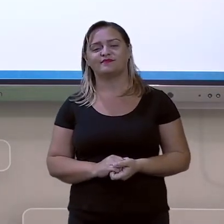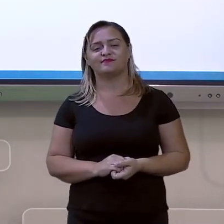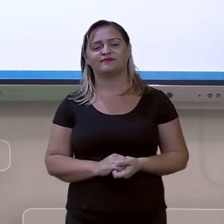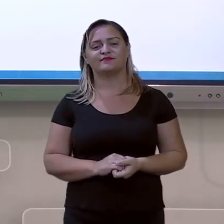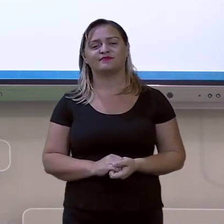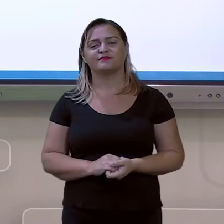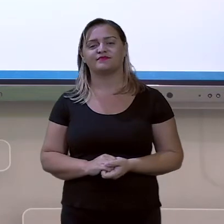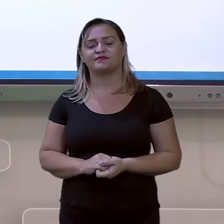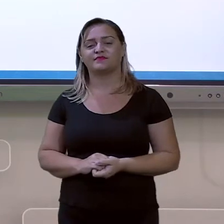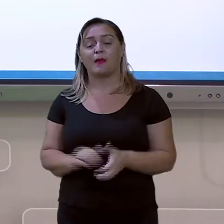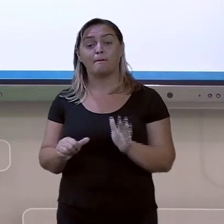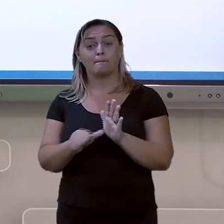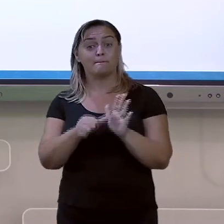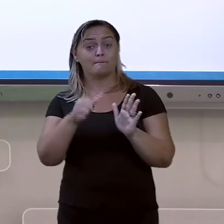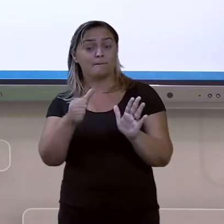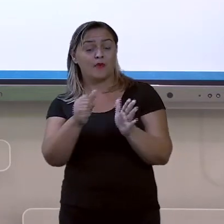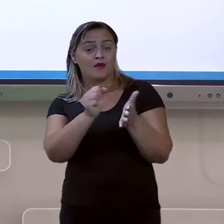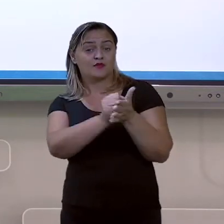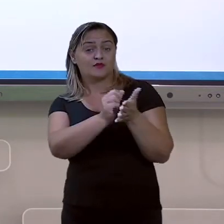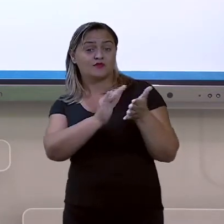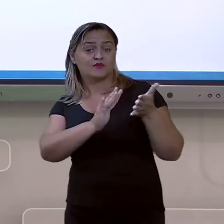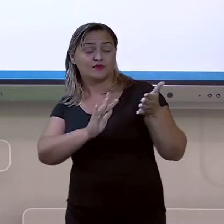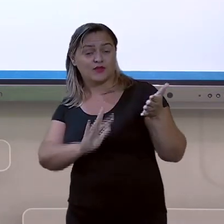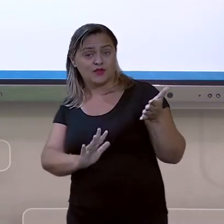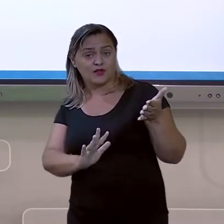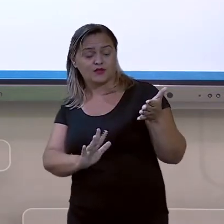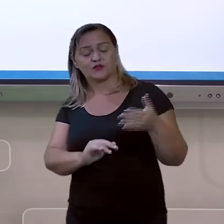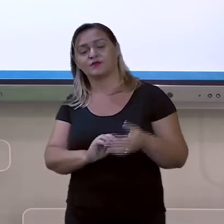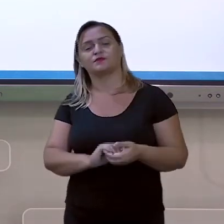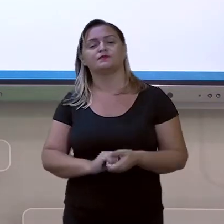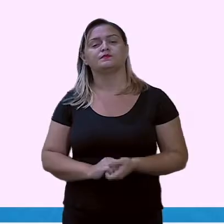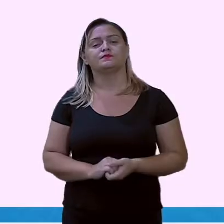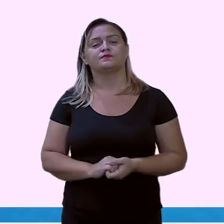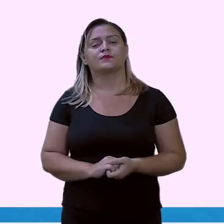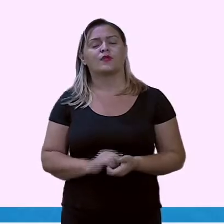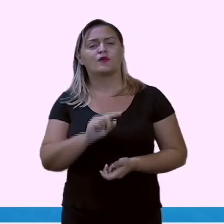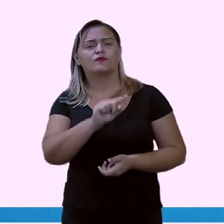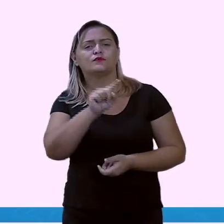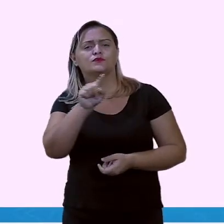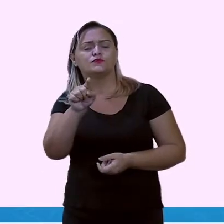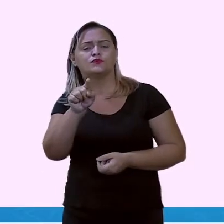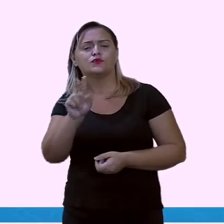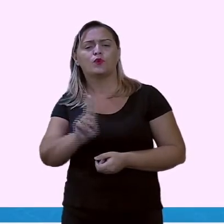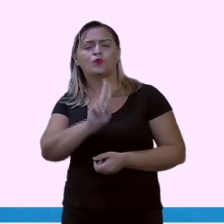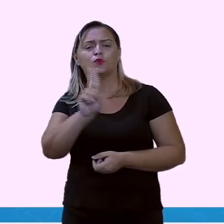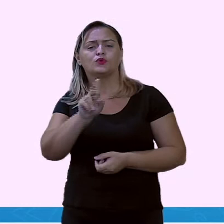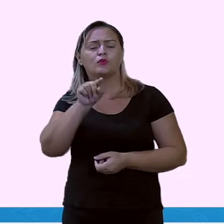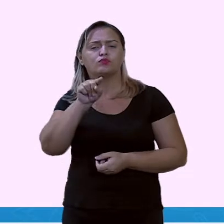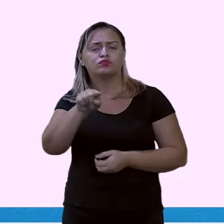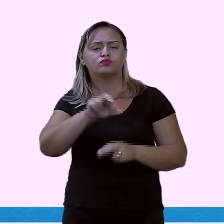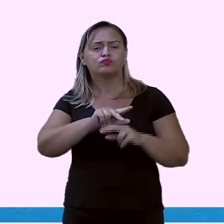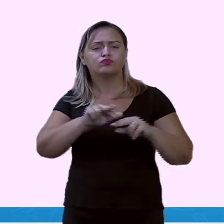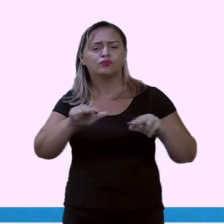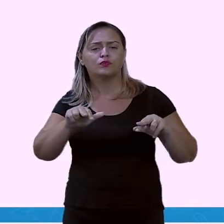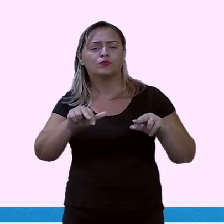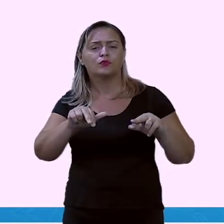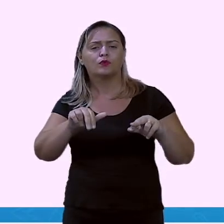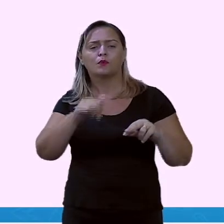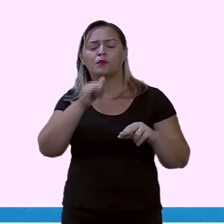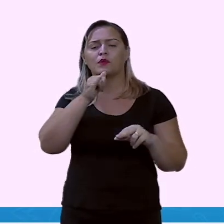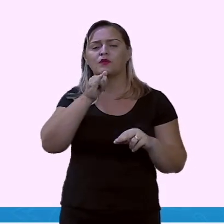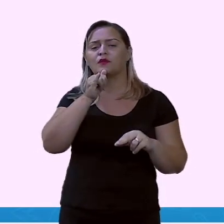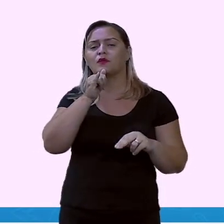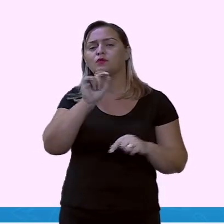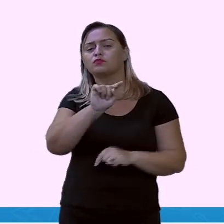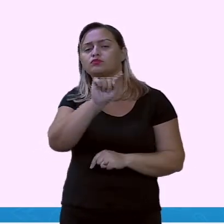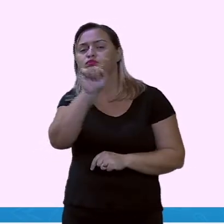meu primeiro exercício aqui, eu pedi para que vocês pontuassem as frases e coloquei